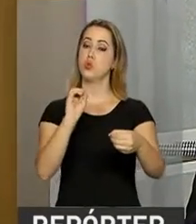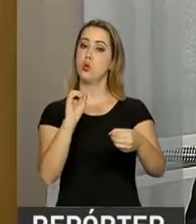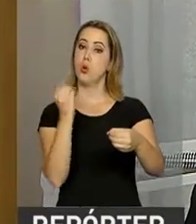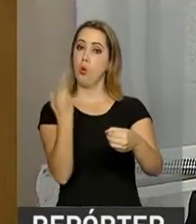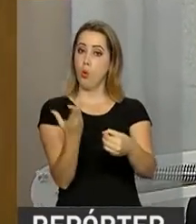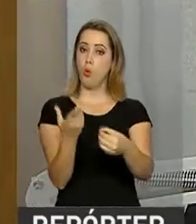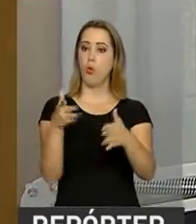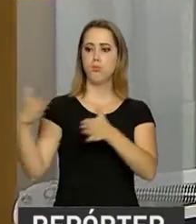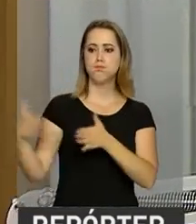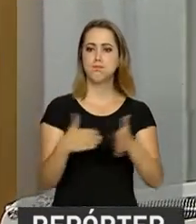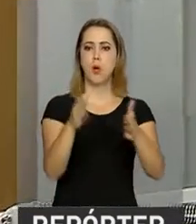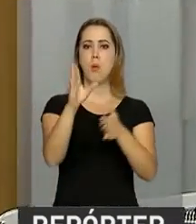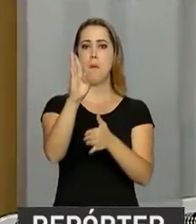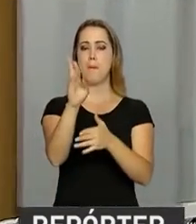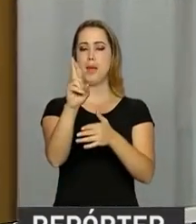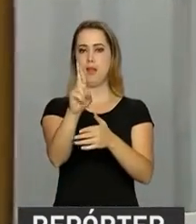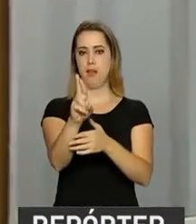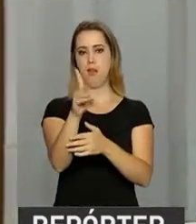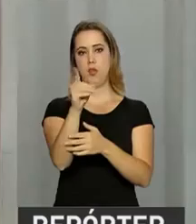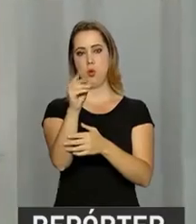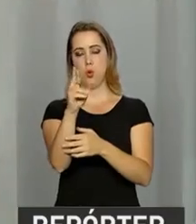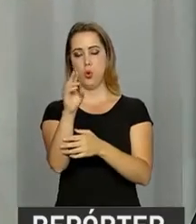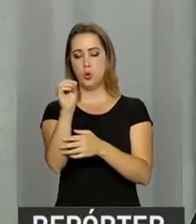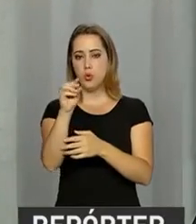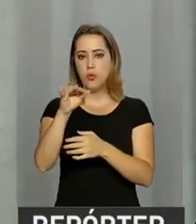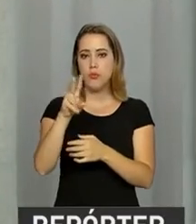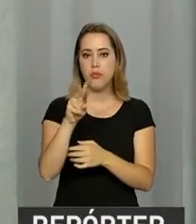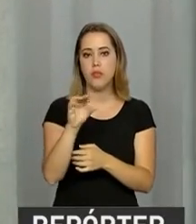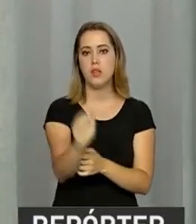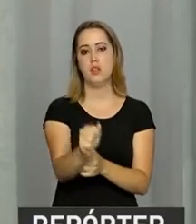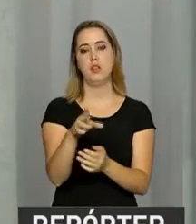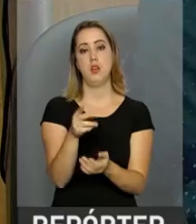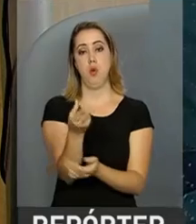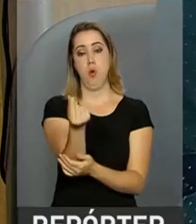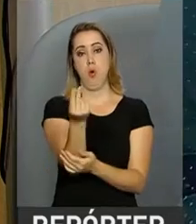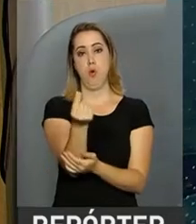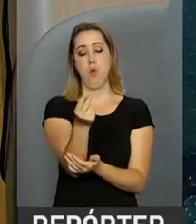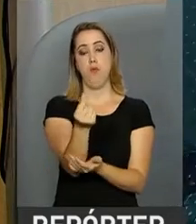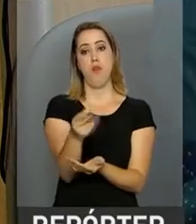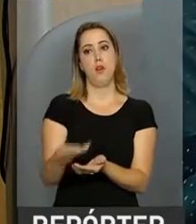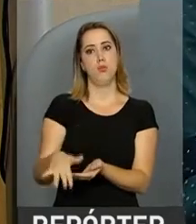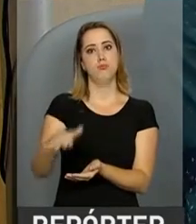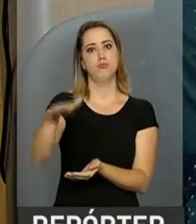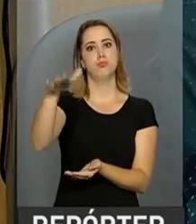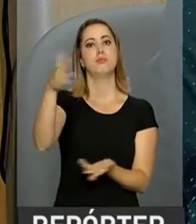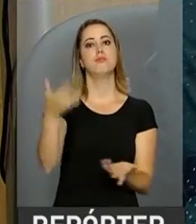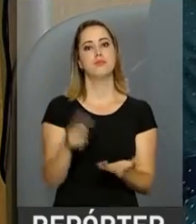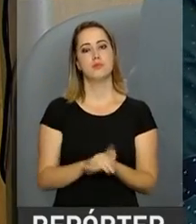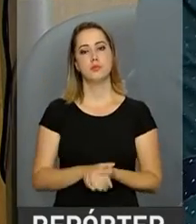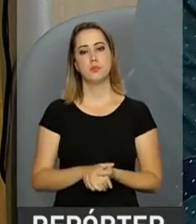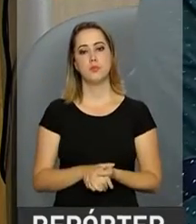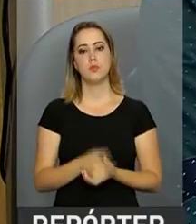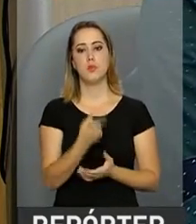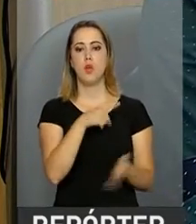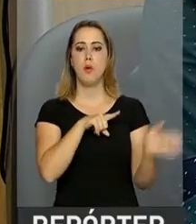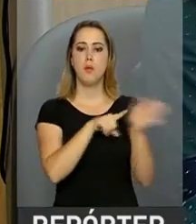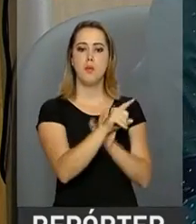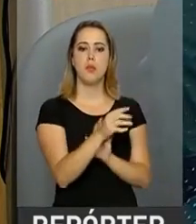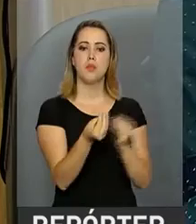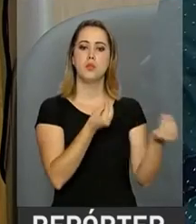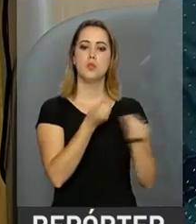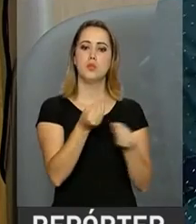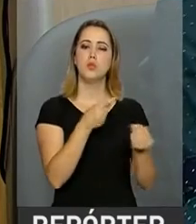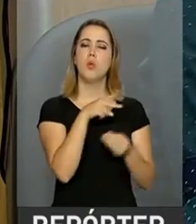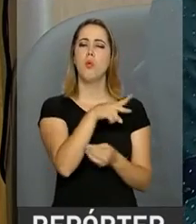as multas aumentaram para todas elas. Diretor, como é que o senhor avalia a atitude dos motoristas que trafegam